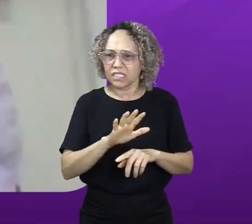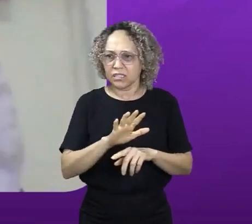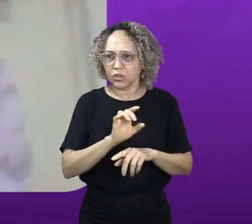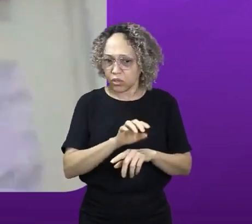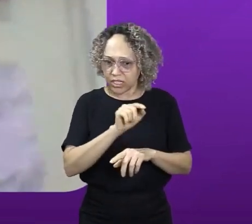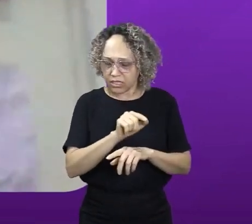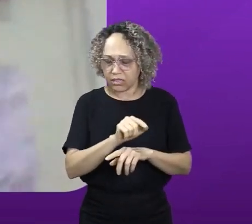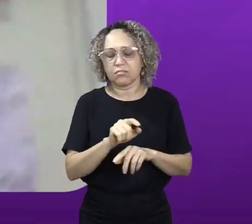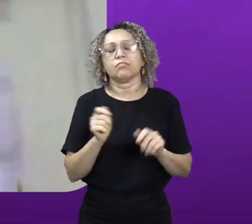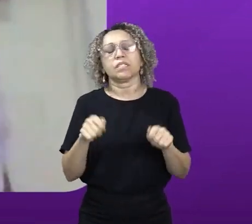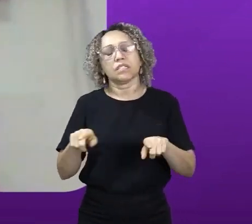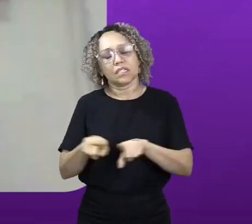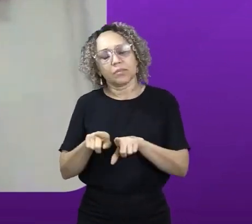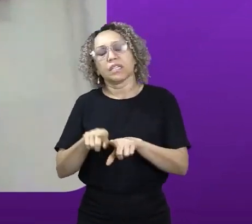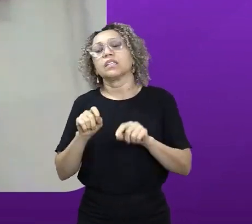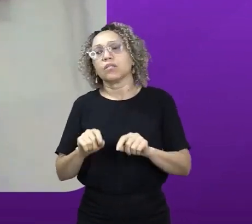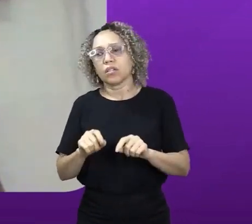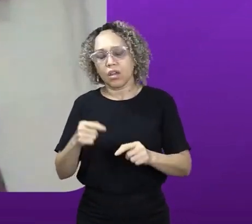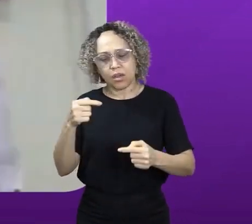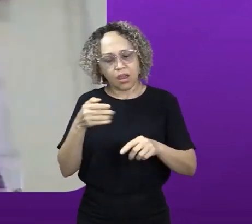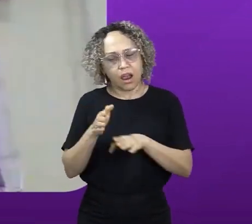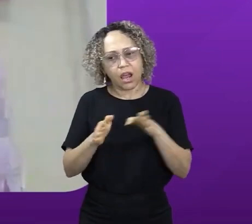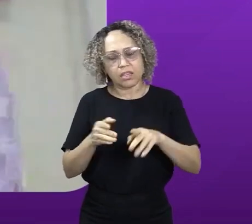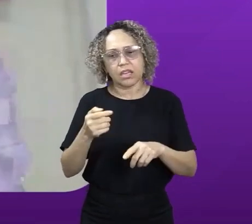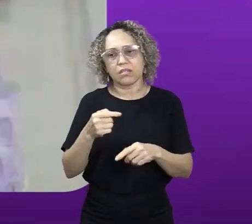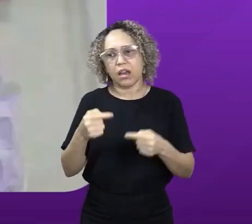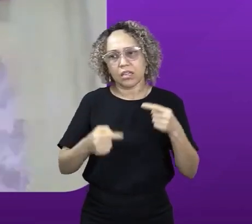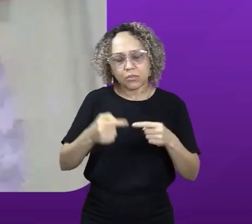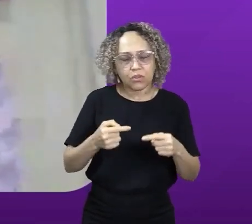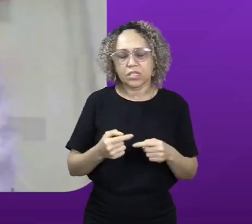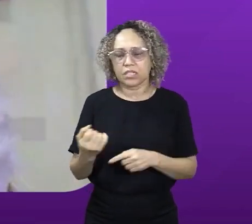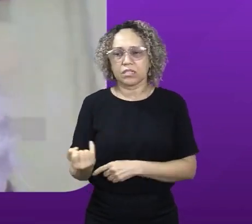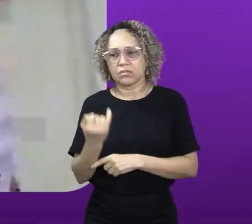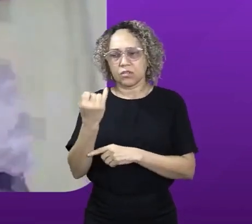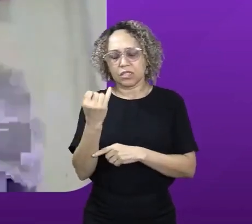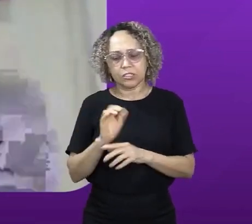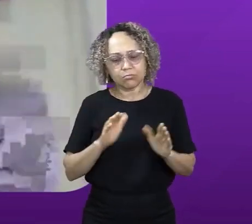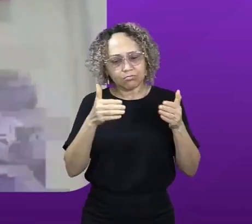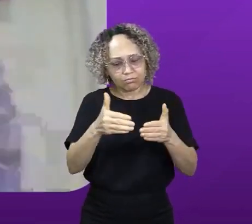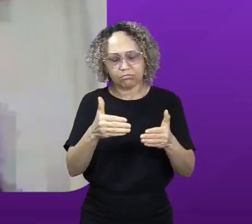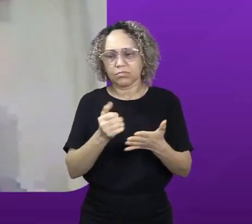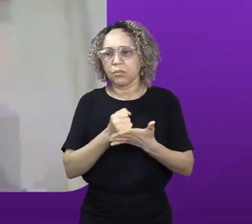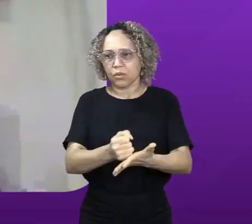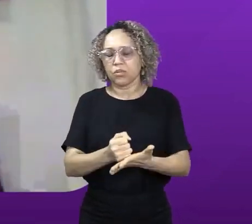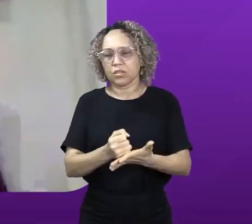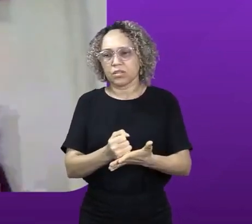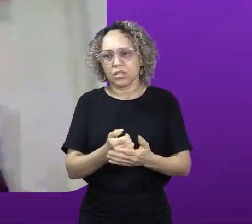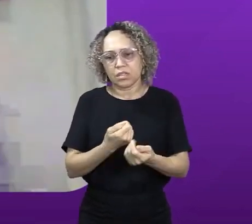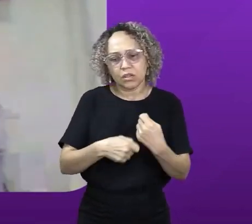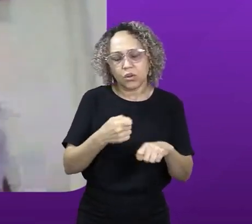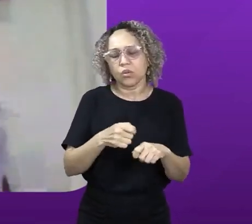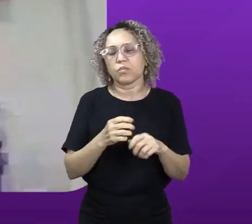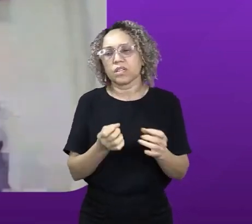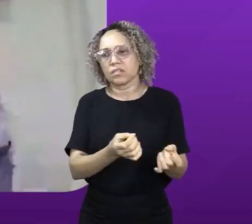preciso ter também acesso às políticas diferenciadas, que apoiem e potencializem condições para produção e comercialização,